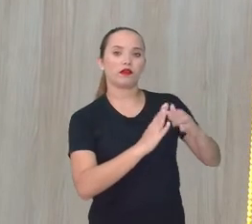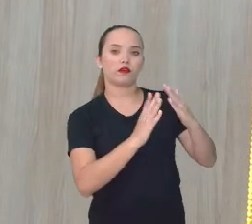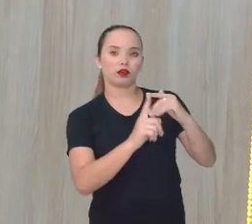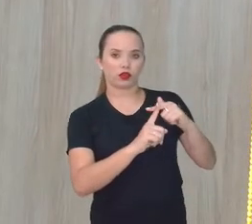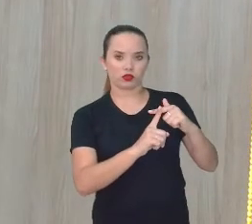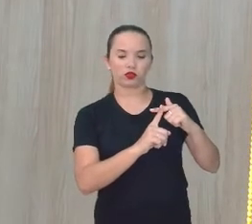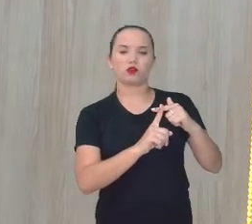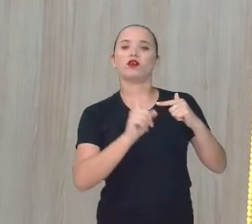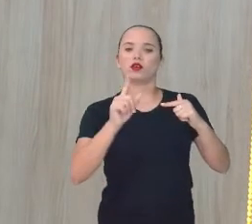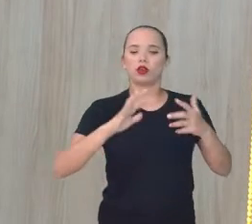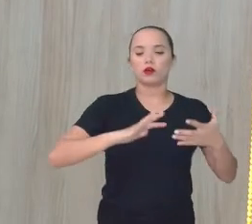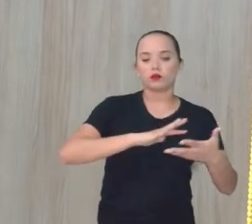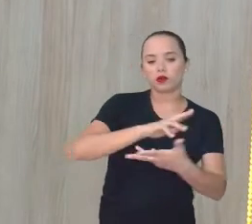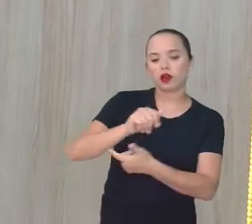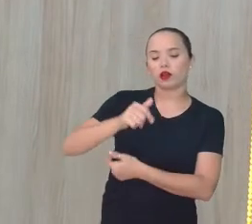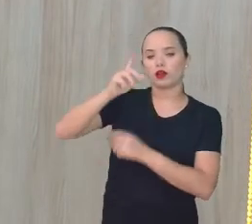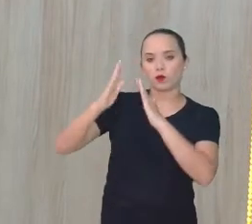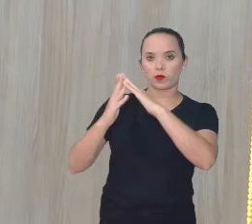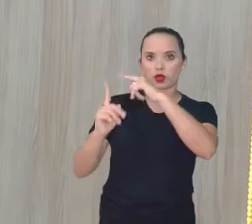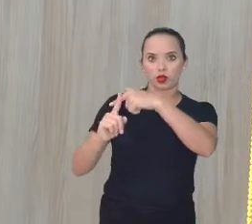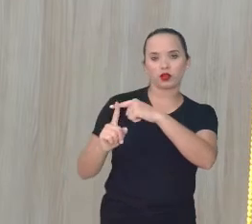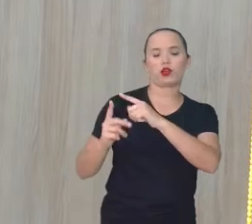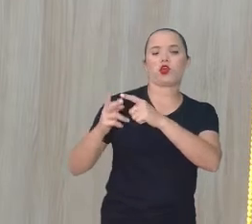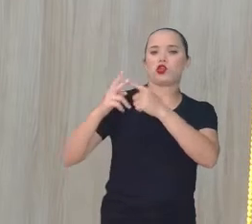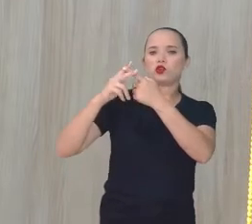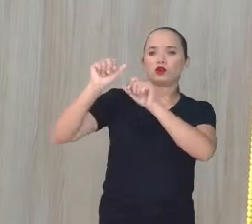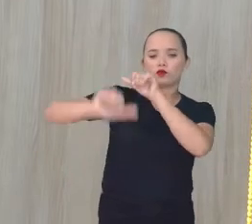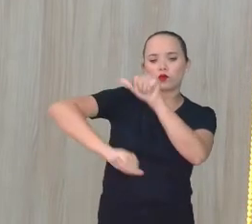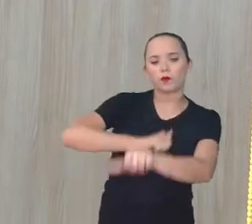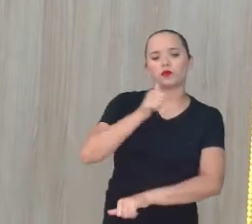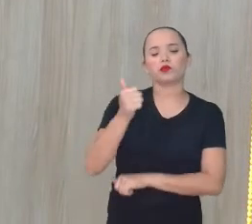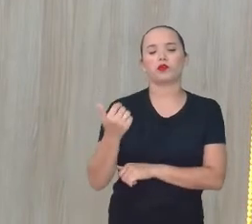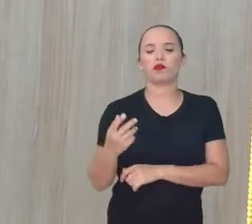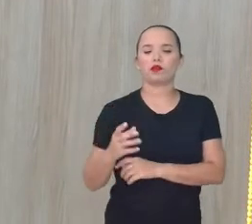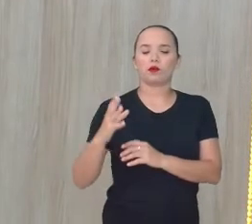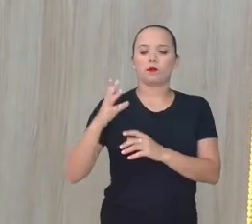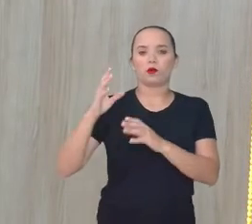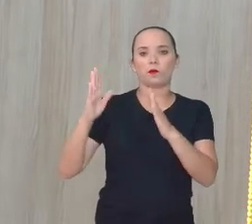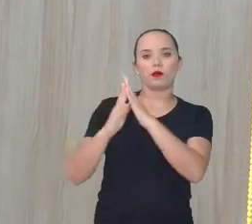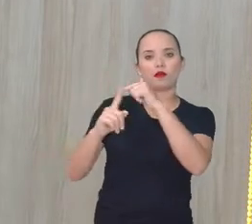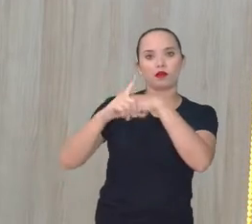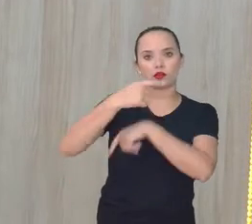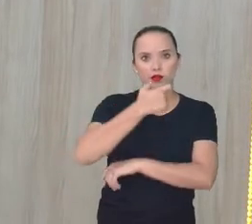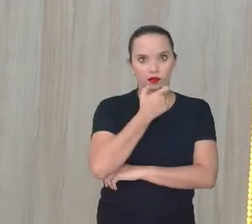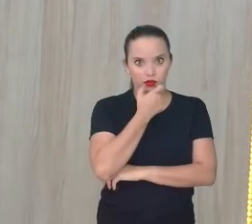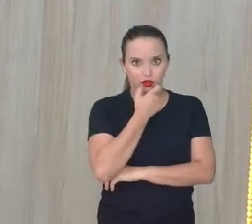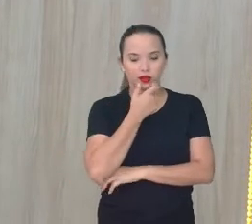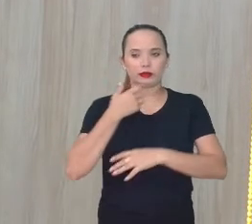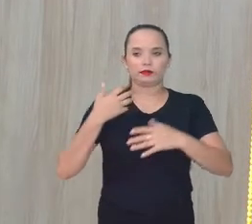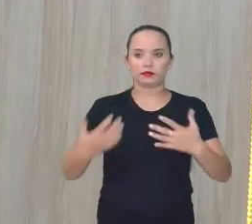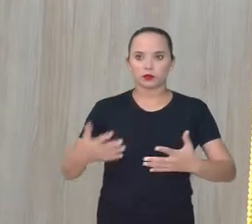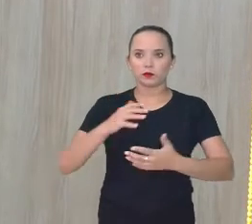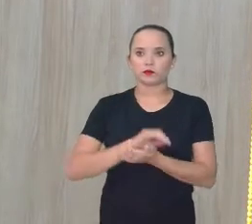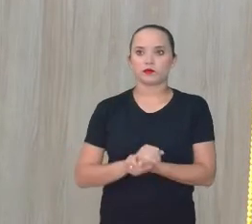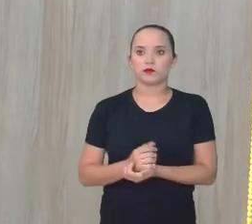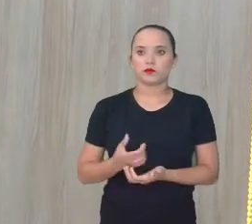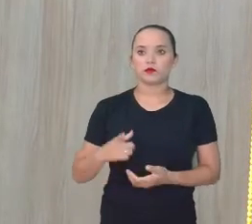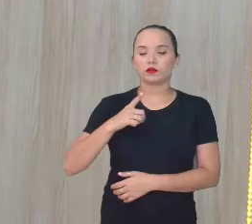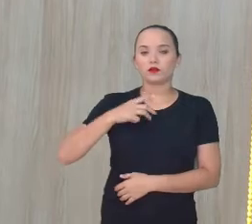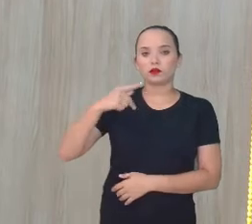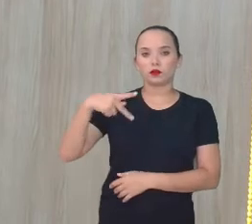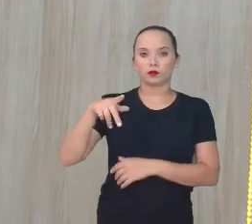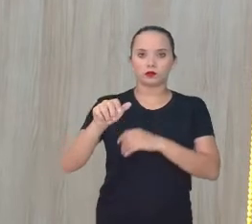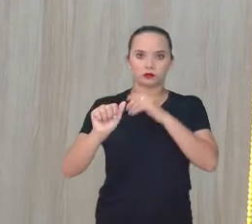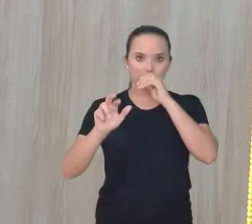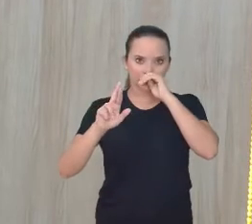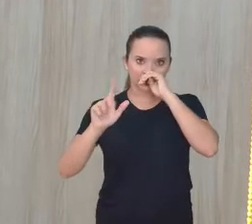igreja reformada, né, inglesa ali da Inglaterra. Então, nesse sentido, a gente teria o parlamento.